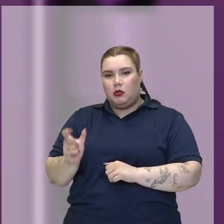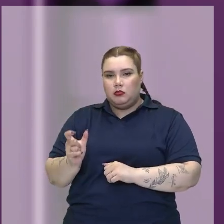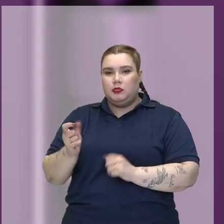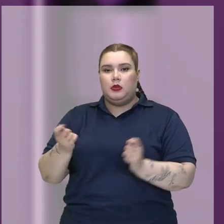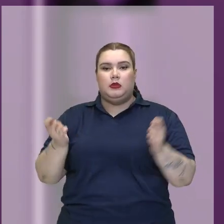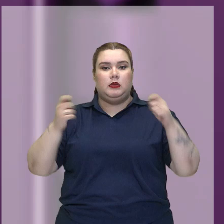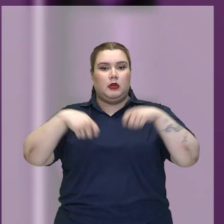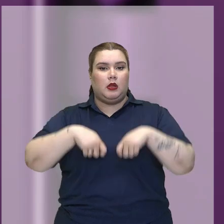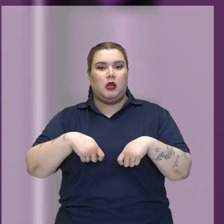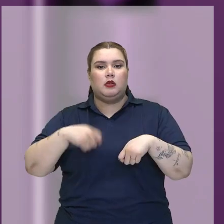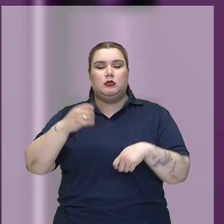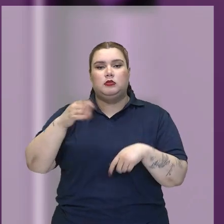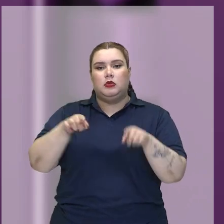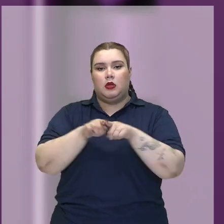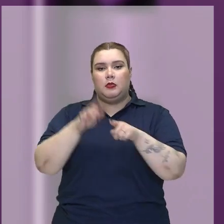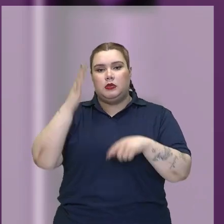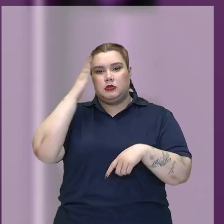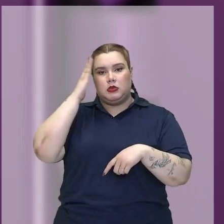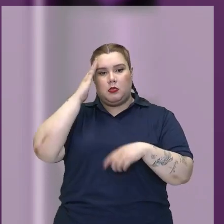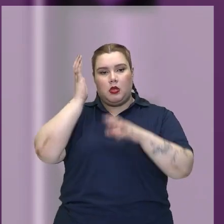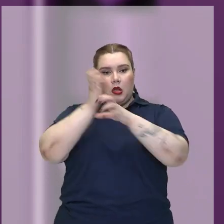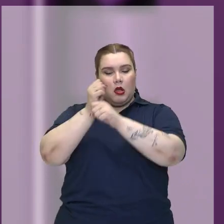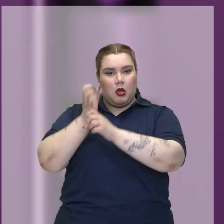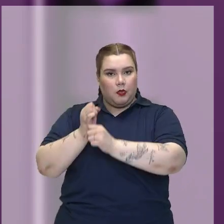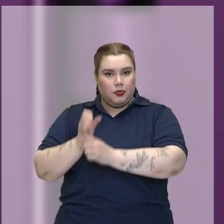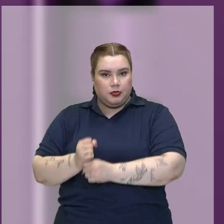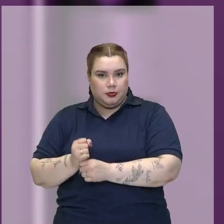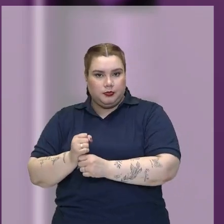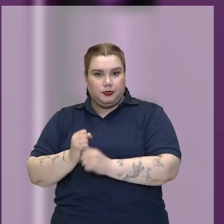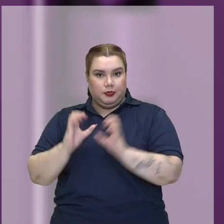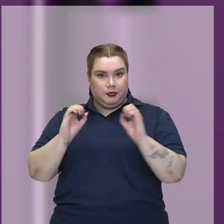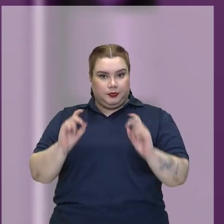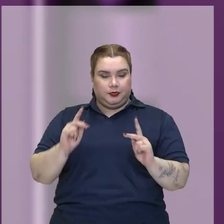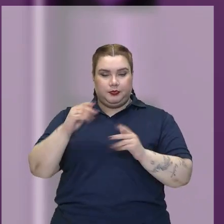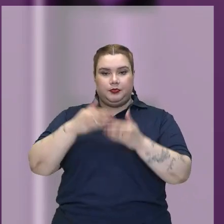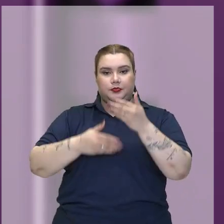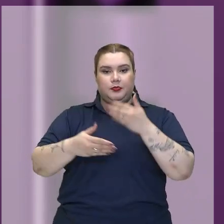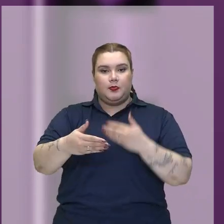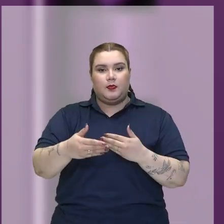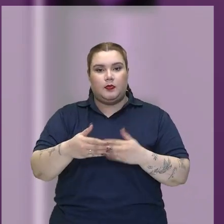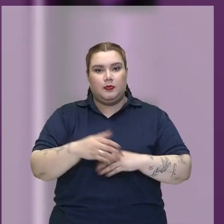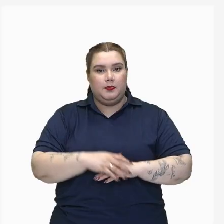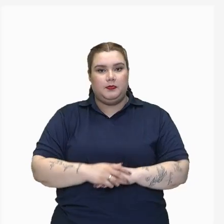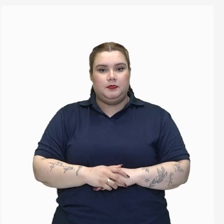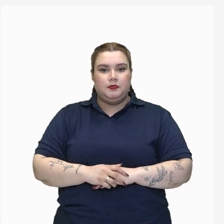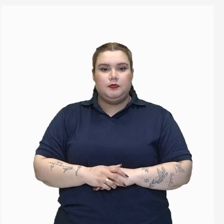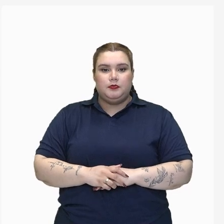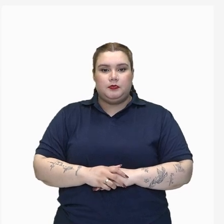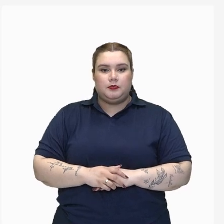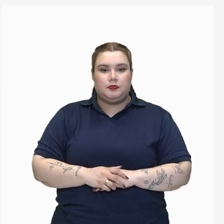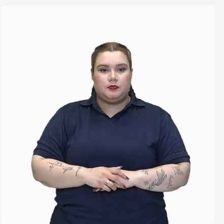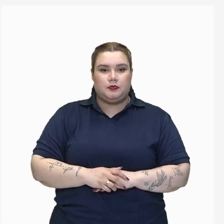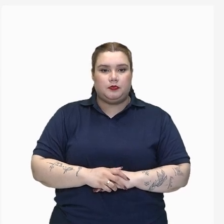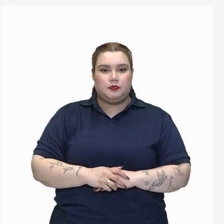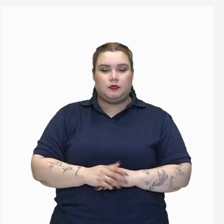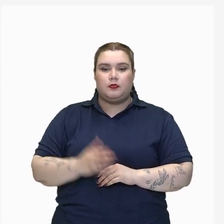poder fazer aí depois os nossos cálculos, tá bom? Vamos voltar então para a nossa cartela, para a gente